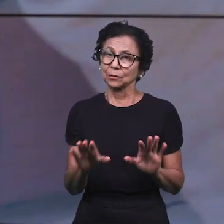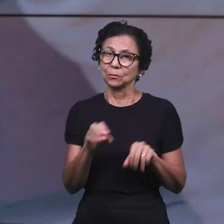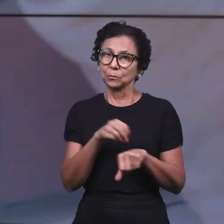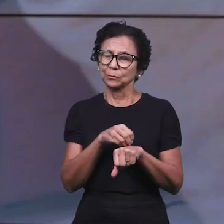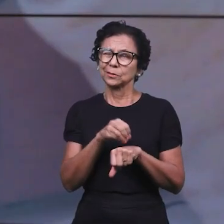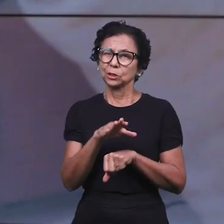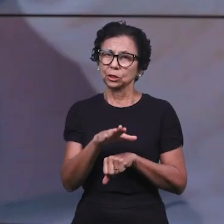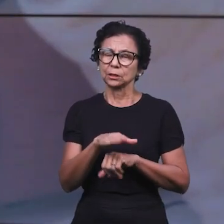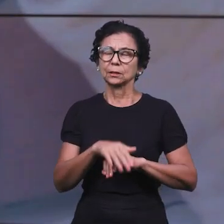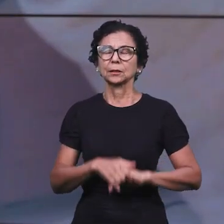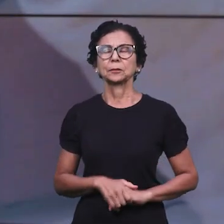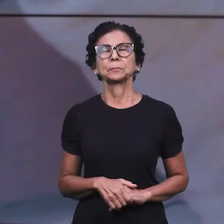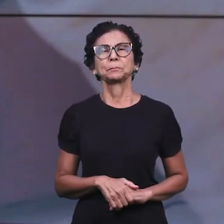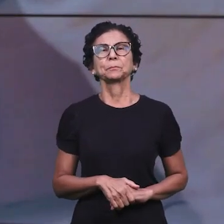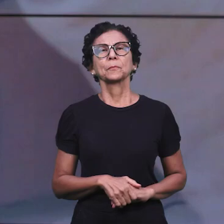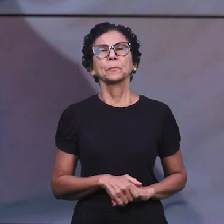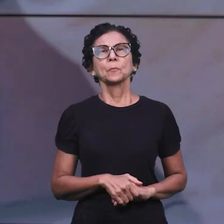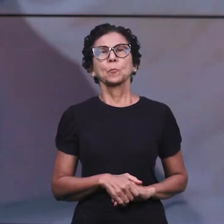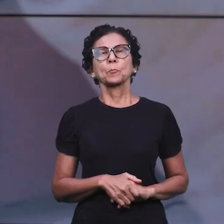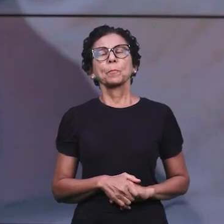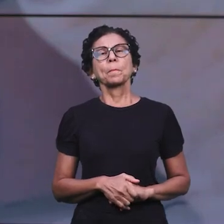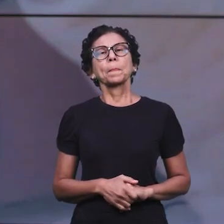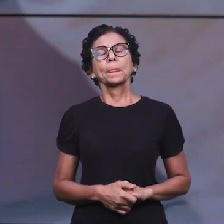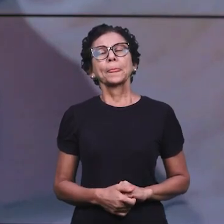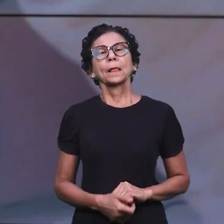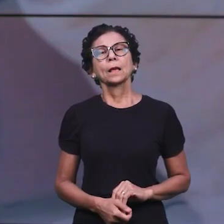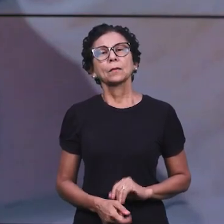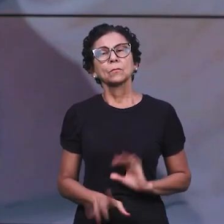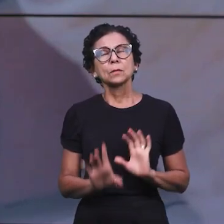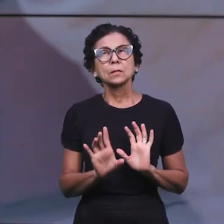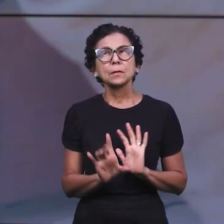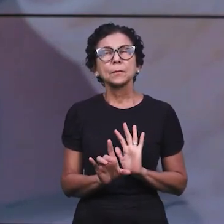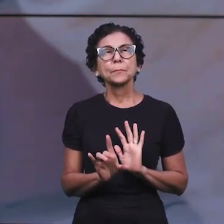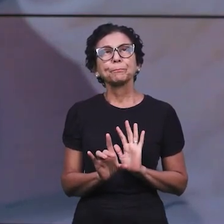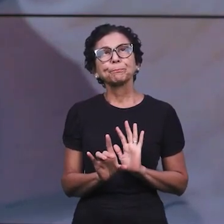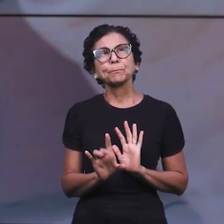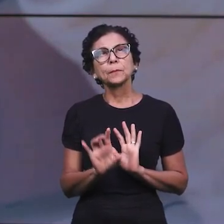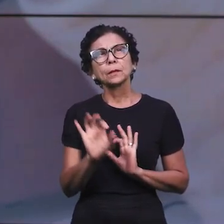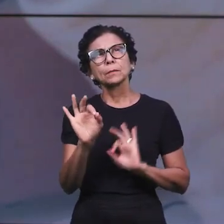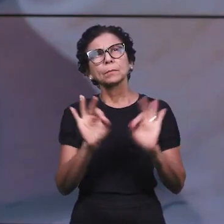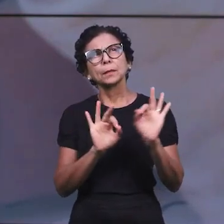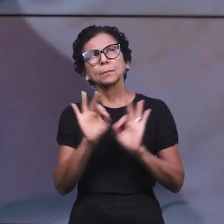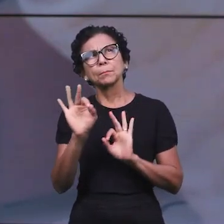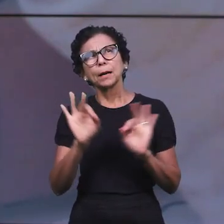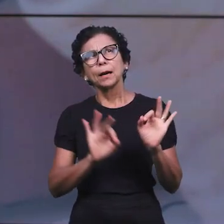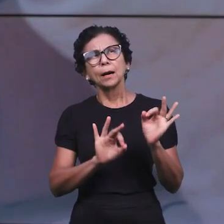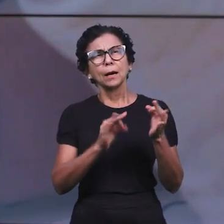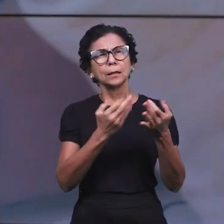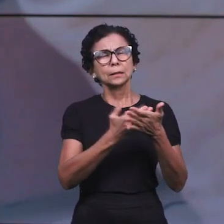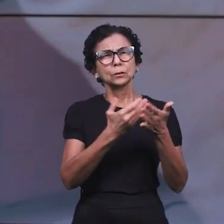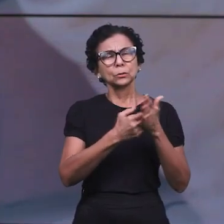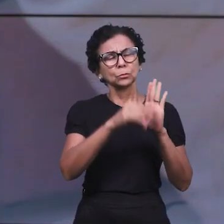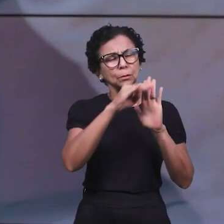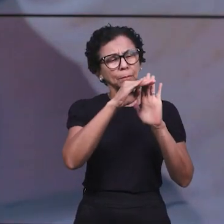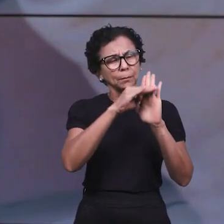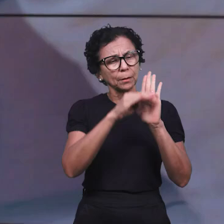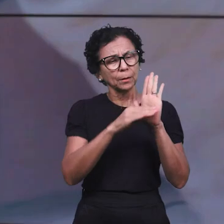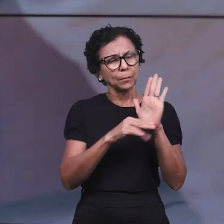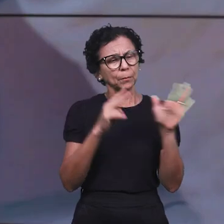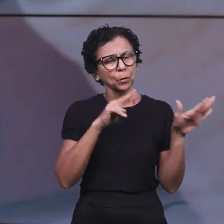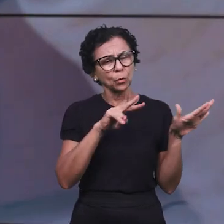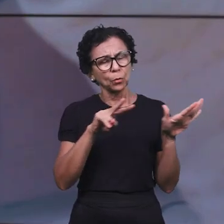aqui, tá? Especialmente, planeje o que você vai estudar. Faça um planejamento aí semanal,